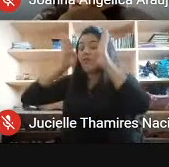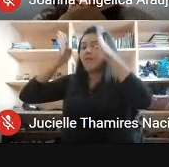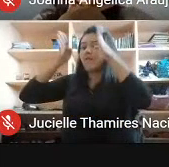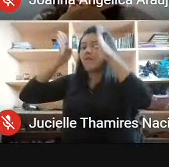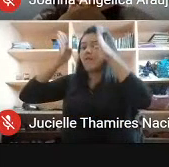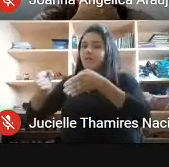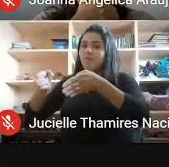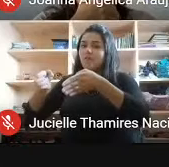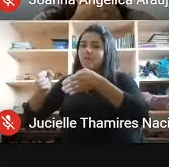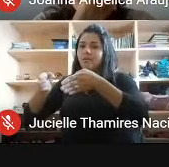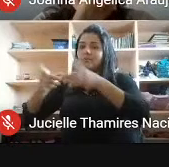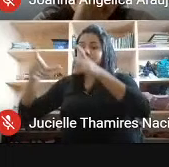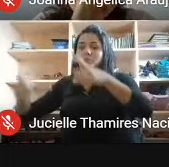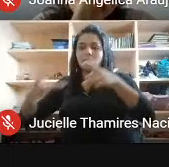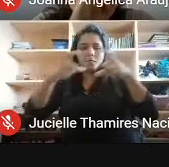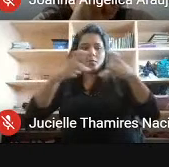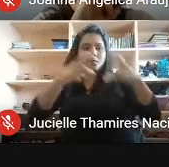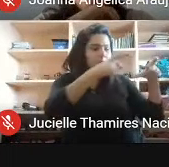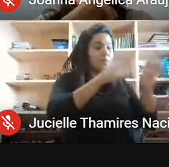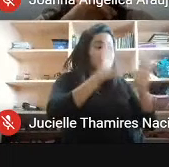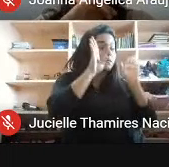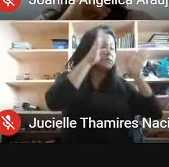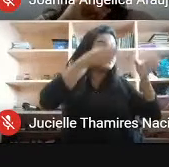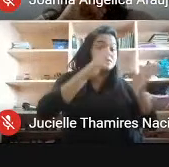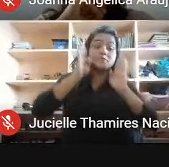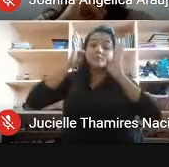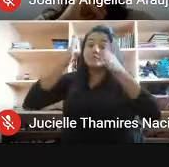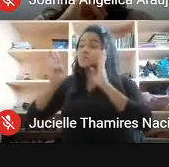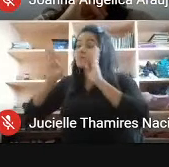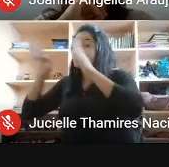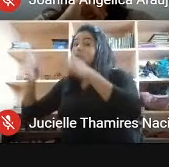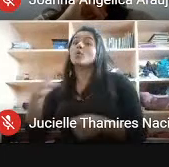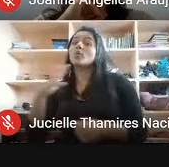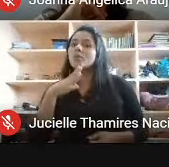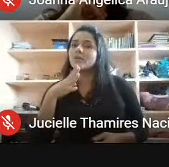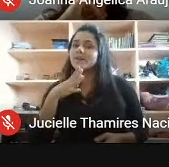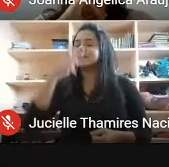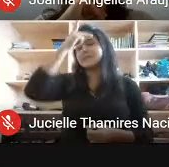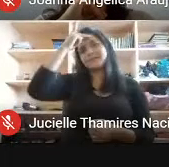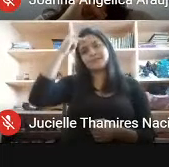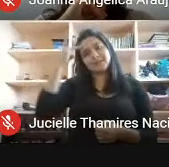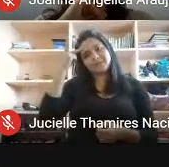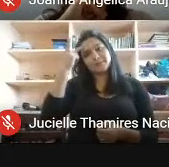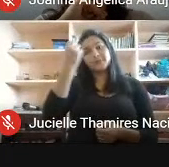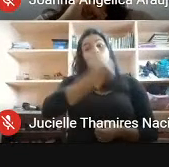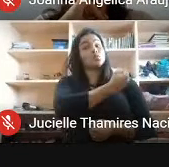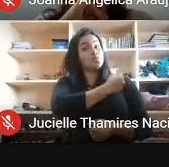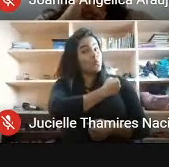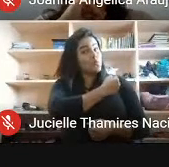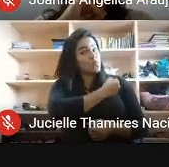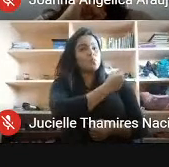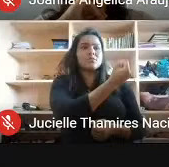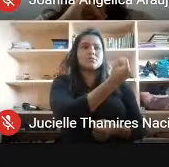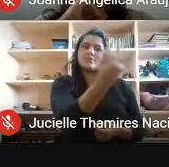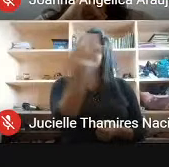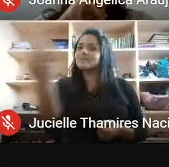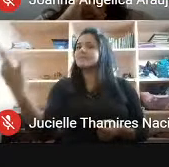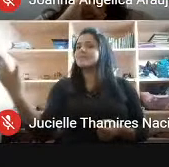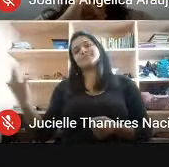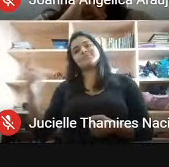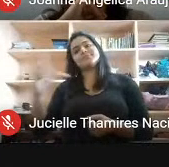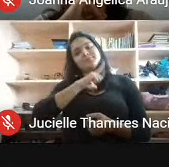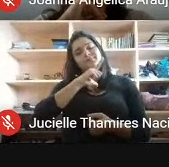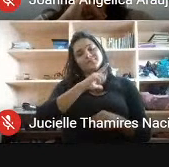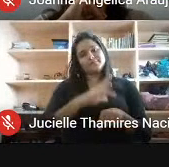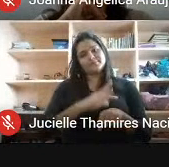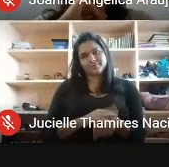cadastrada, saber quantos são, o que fazem, onde vivem, e organizar esse processo.